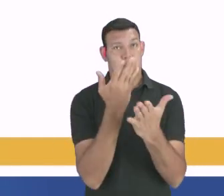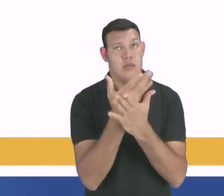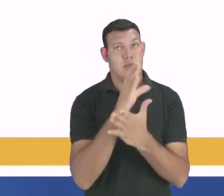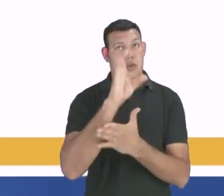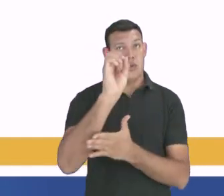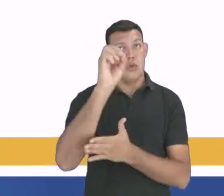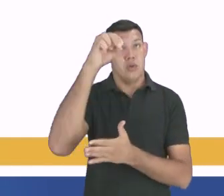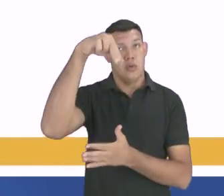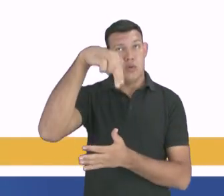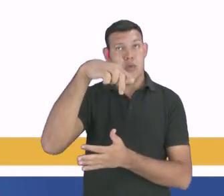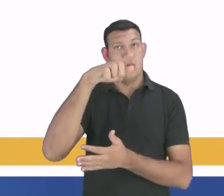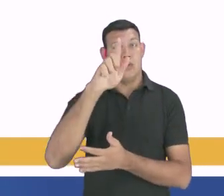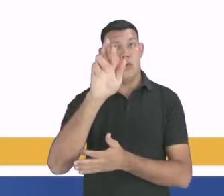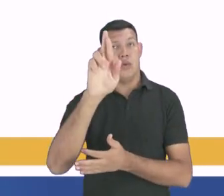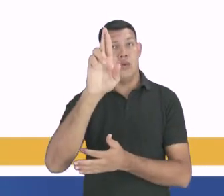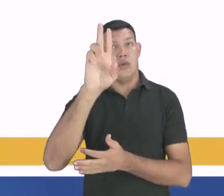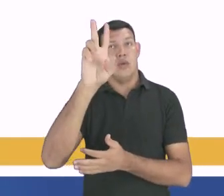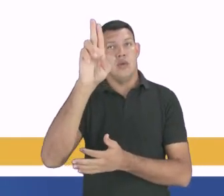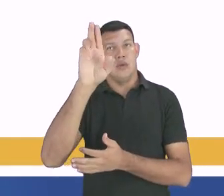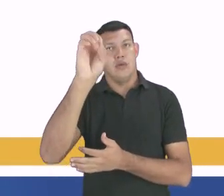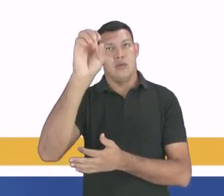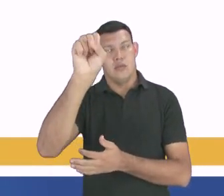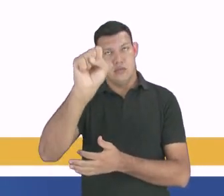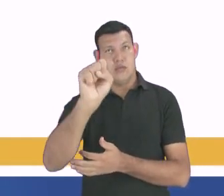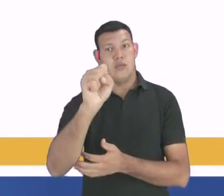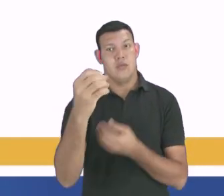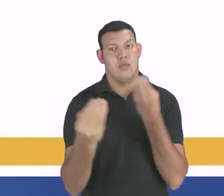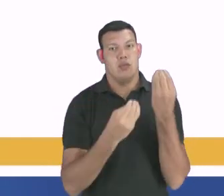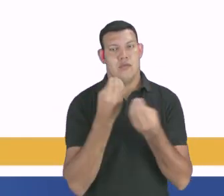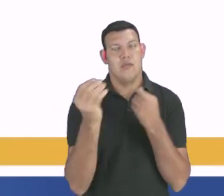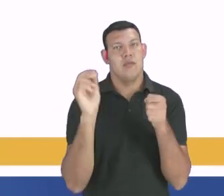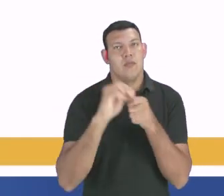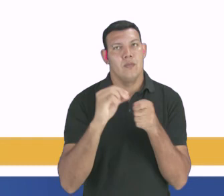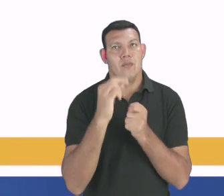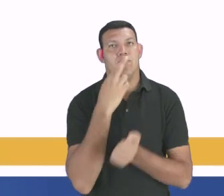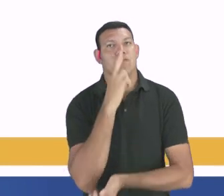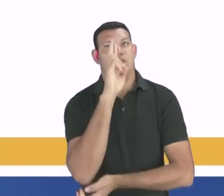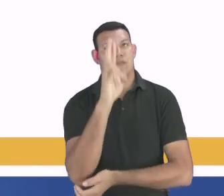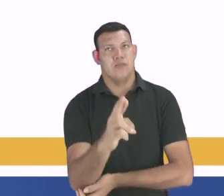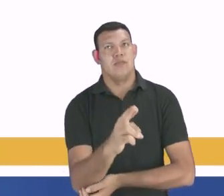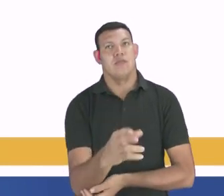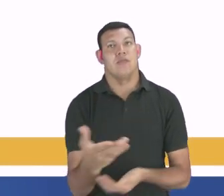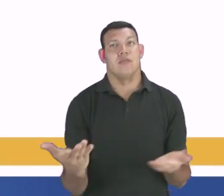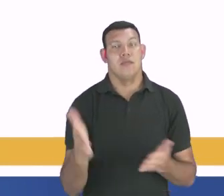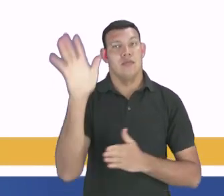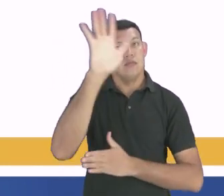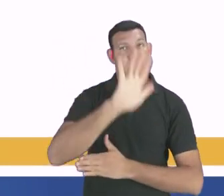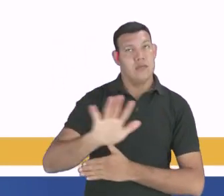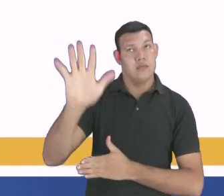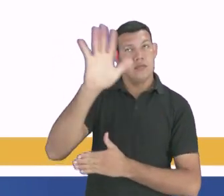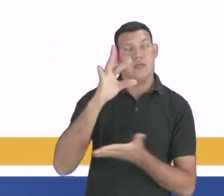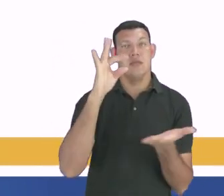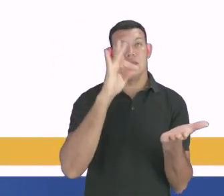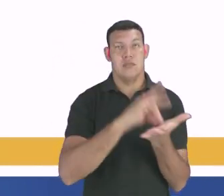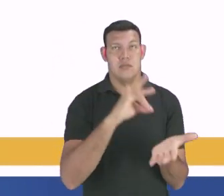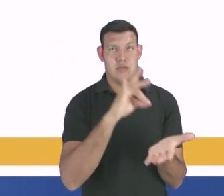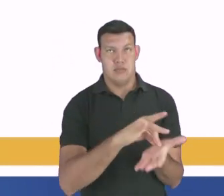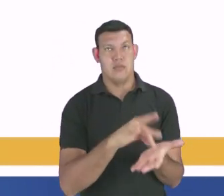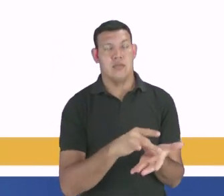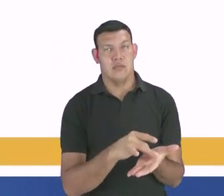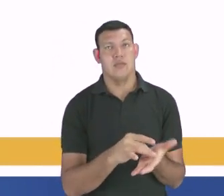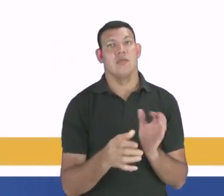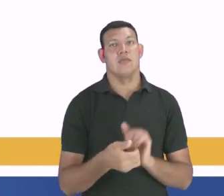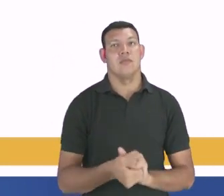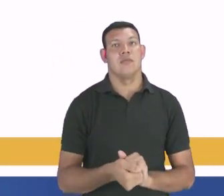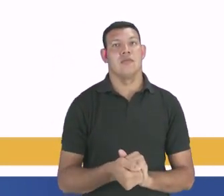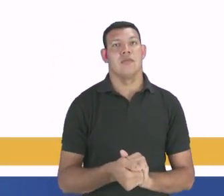côngruos como proceder para isso, tudo bem? Então, nesse caso, nós temos a solução geral em reais, que ela é dada